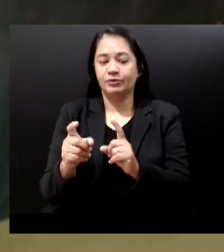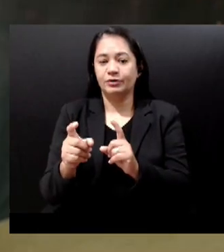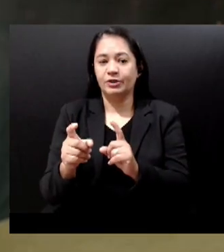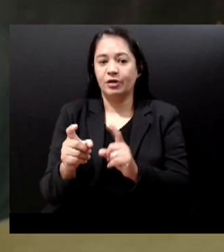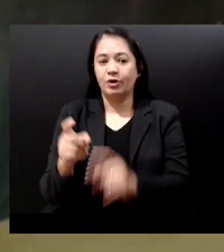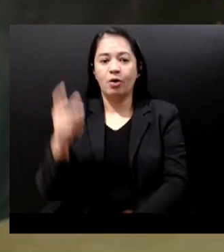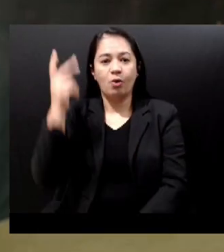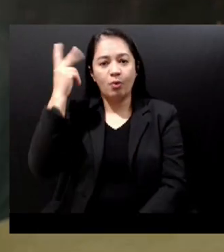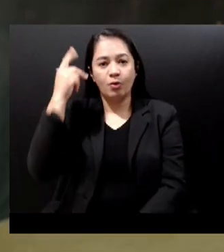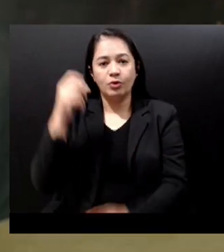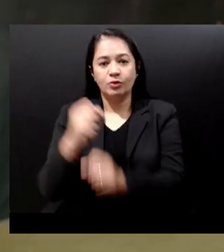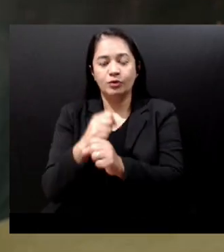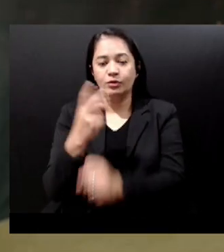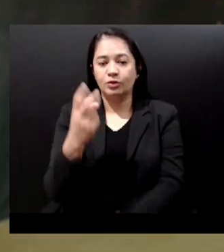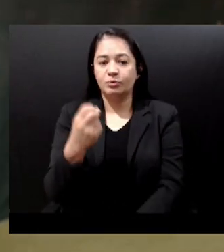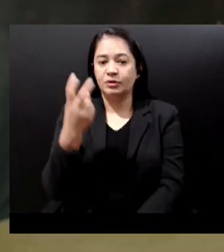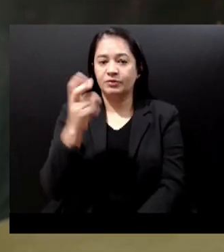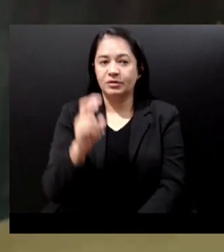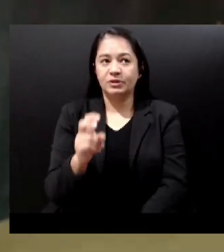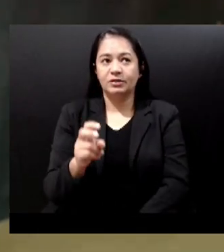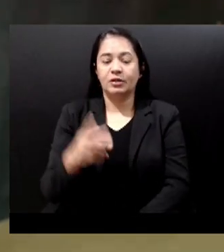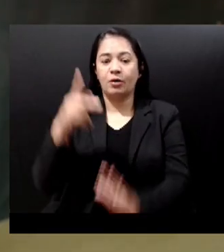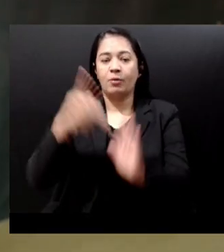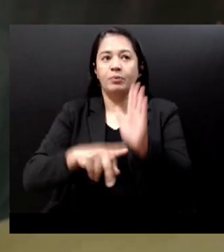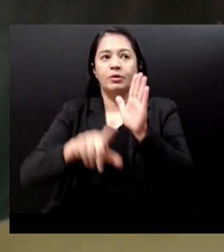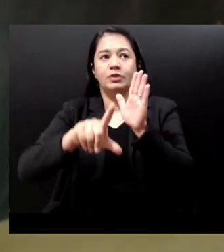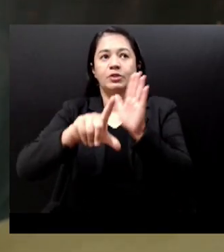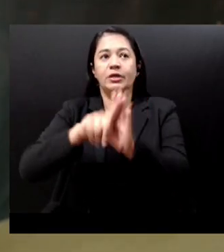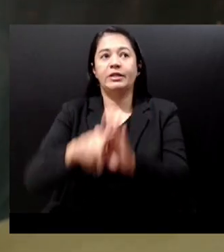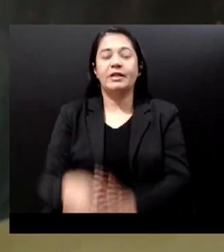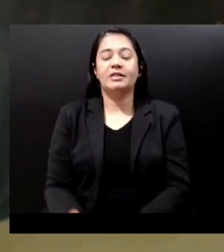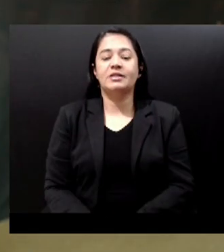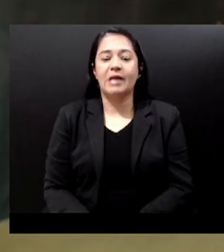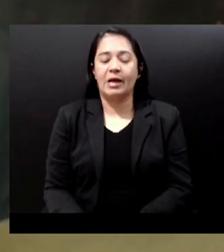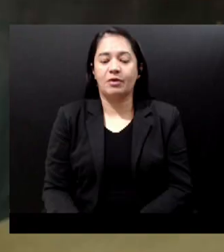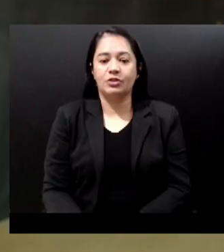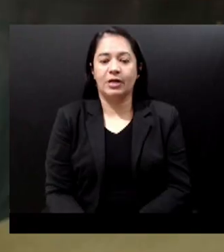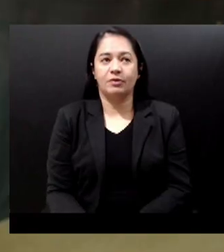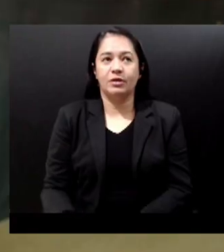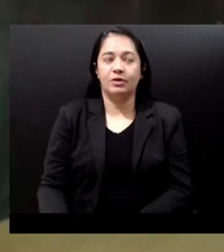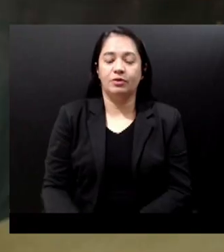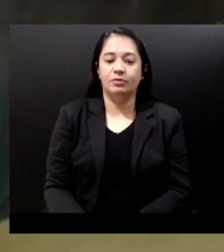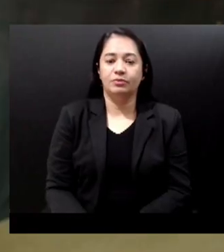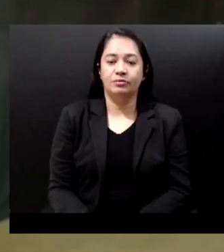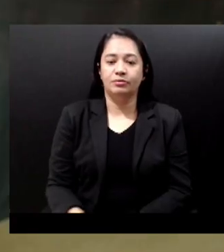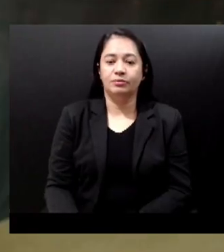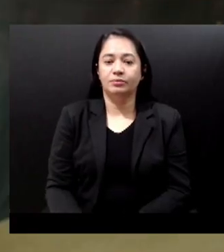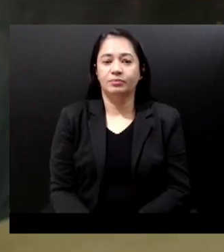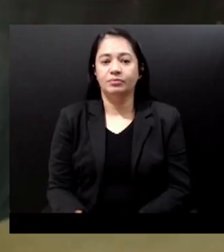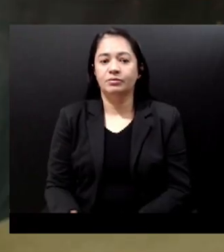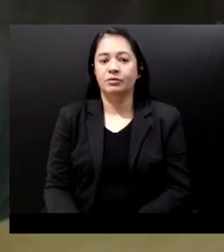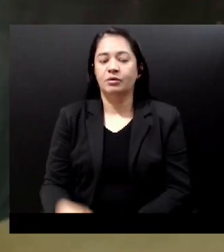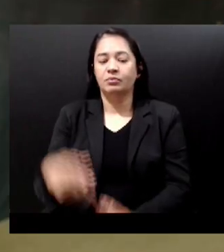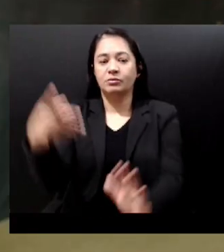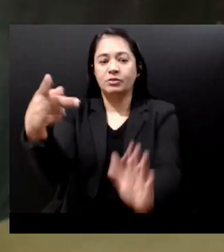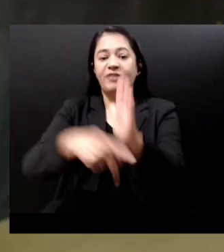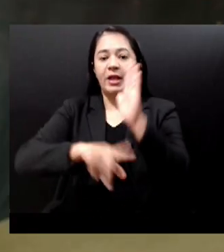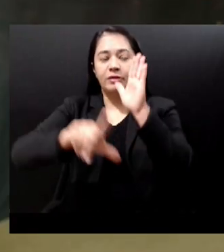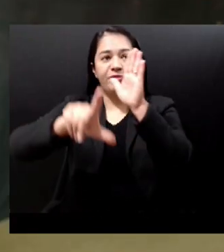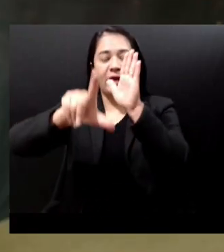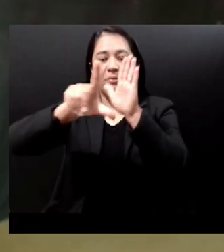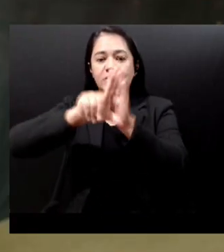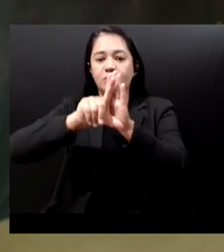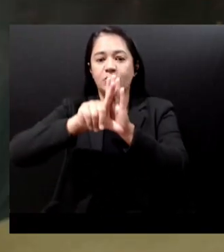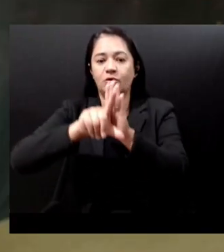3 projetos de lei na pauta, tá? Entre os destaques está o parecer favorável ao projeto de lei complementar 3 de 2025.